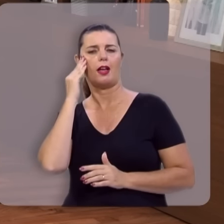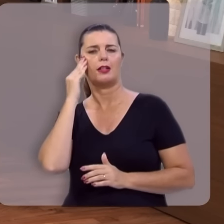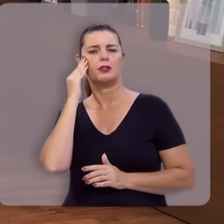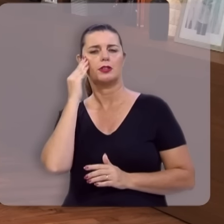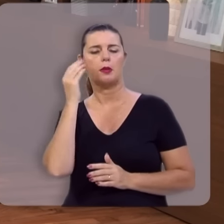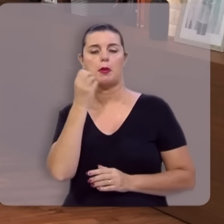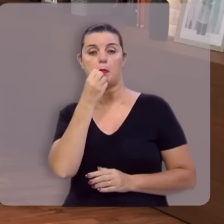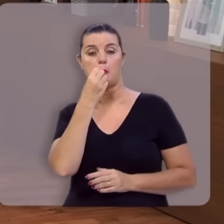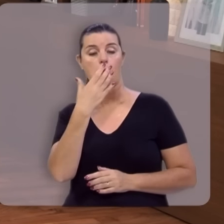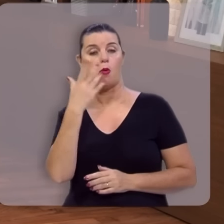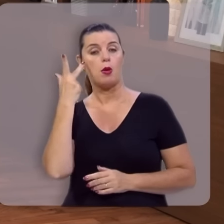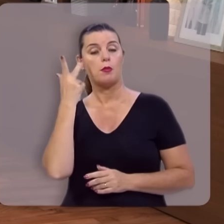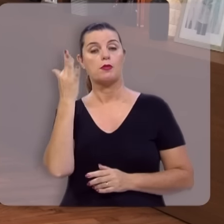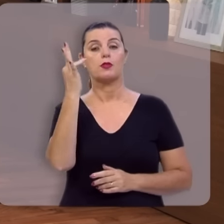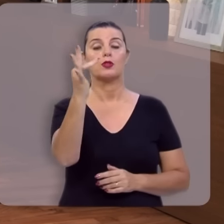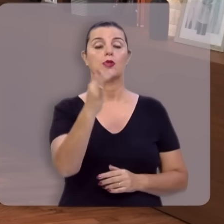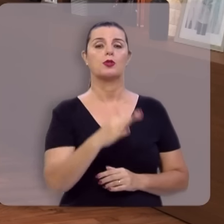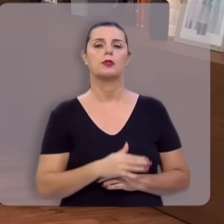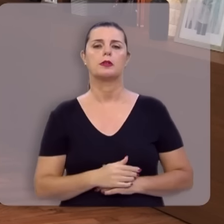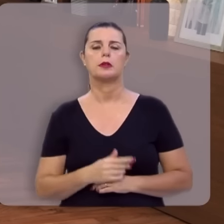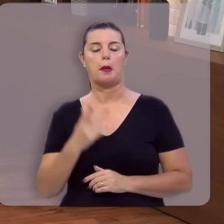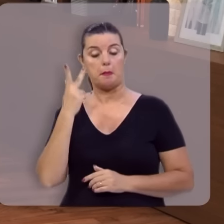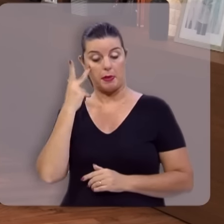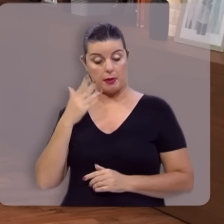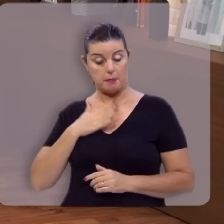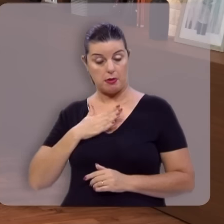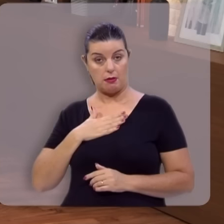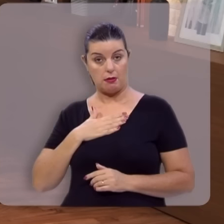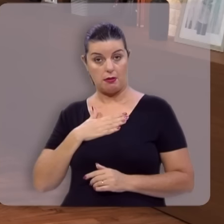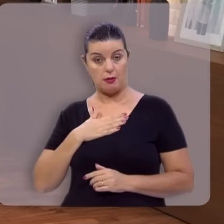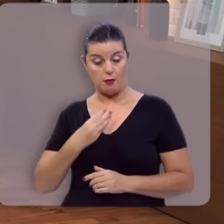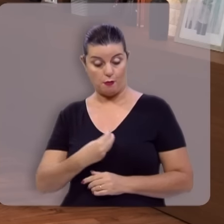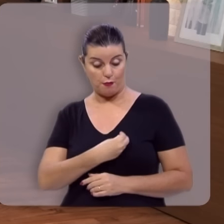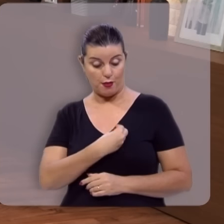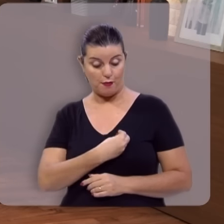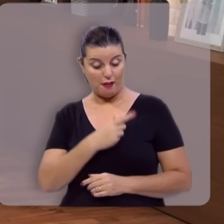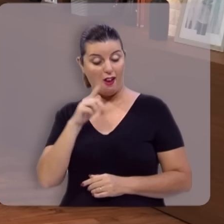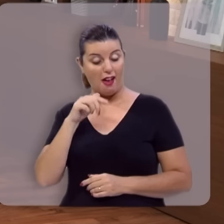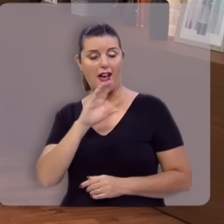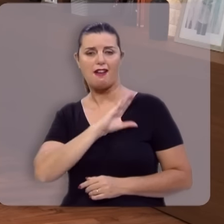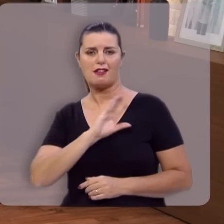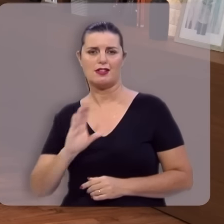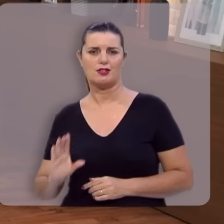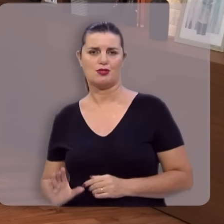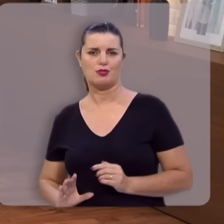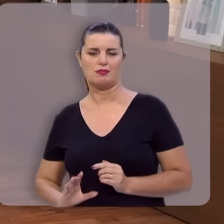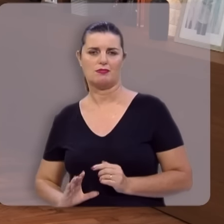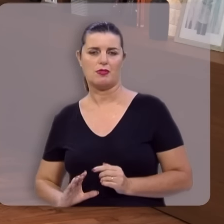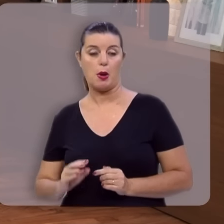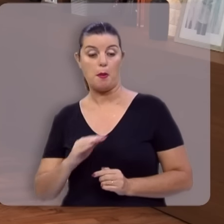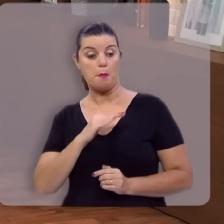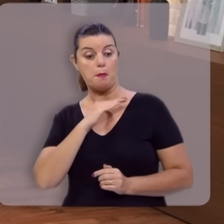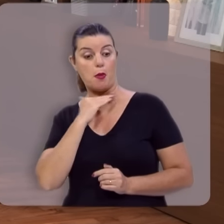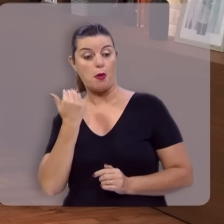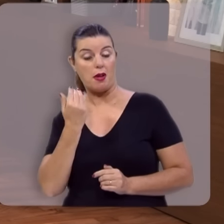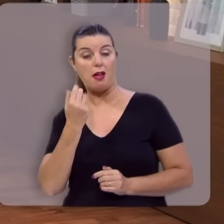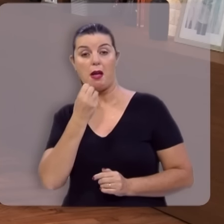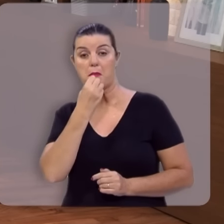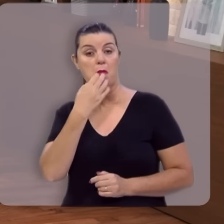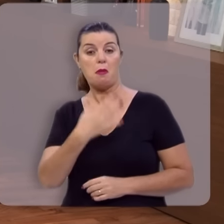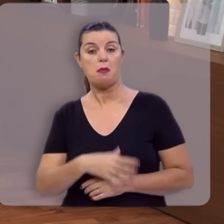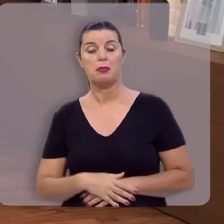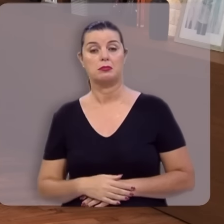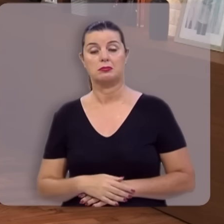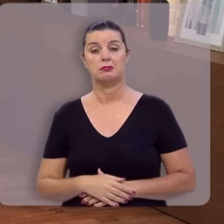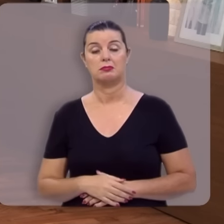compreensão belíssima do futuro. Ele diz assim, para mim, o viver é Cristo e o morrer é